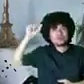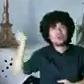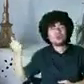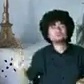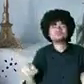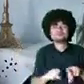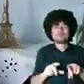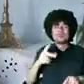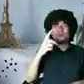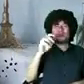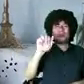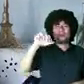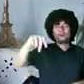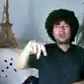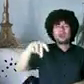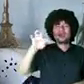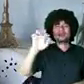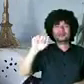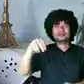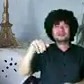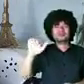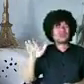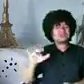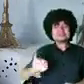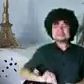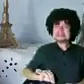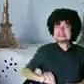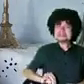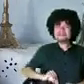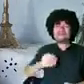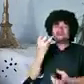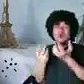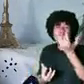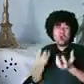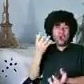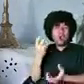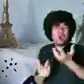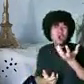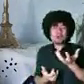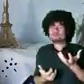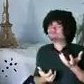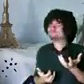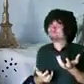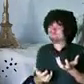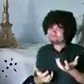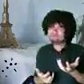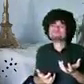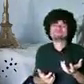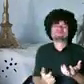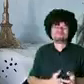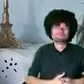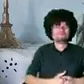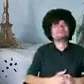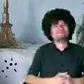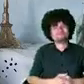o Pantanal, que está sofrendo tanto, que está sendo destruído